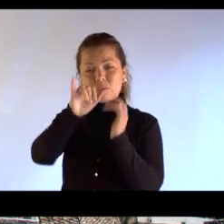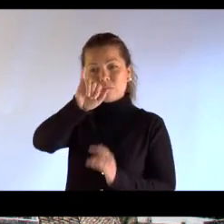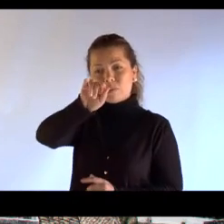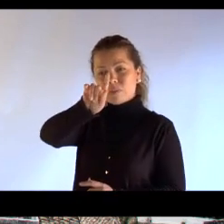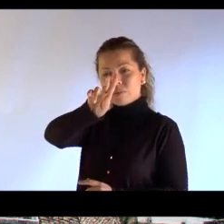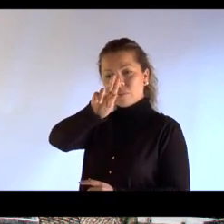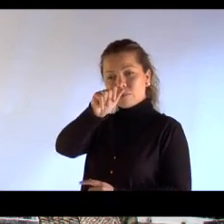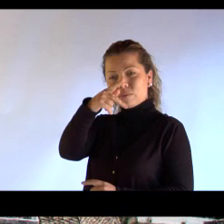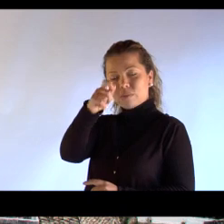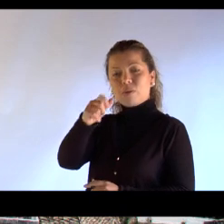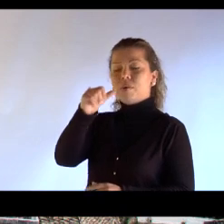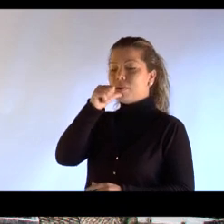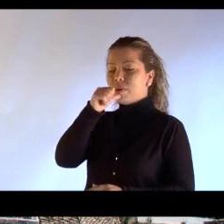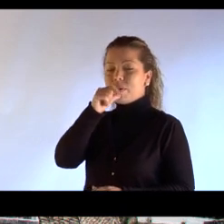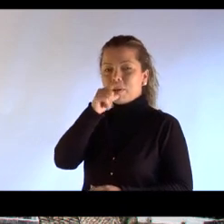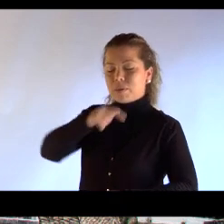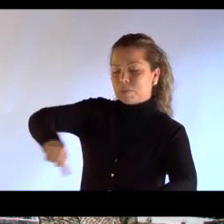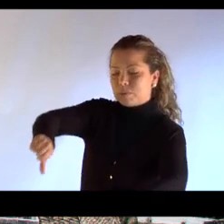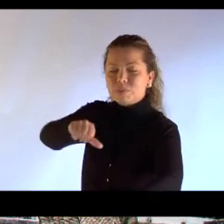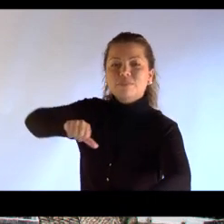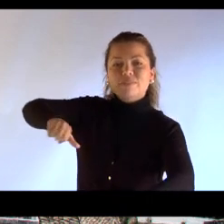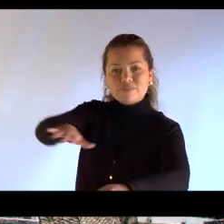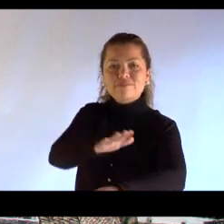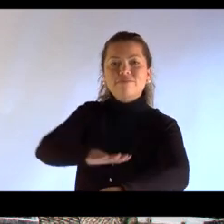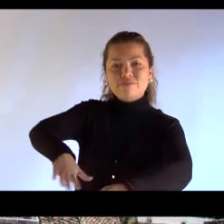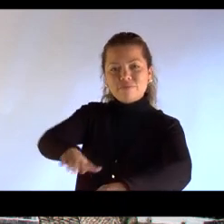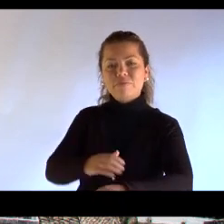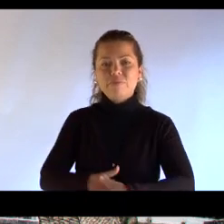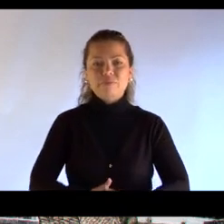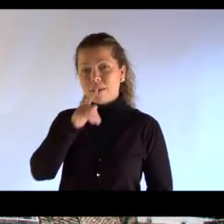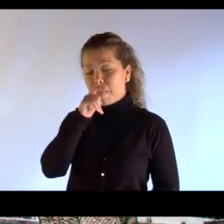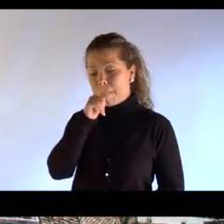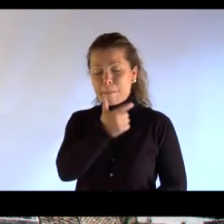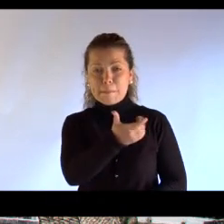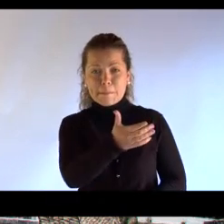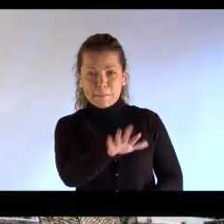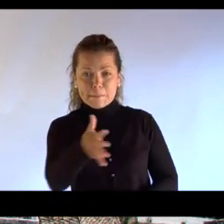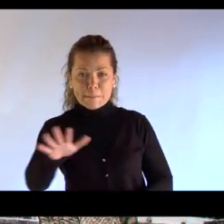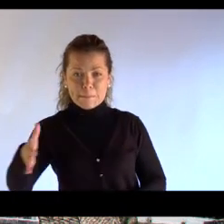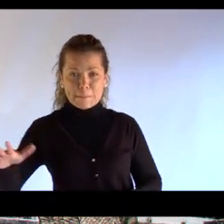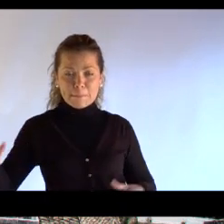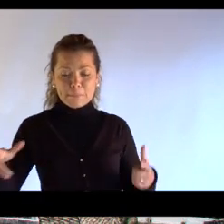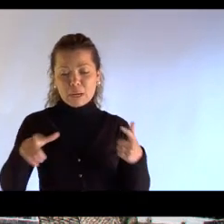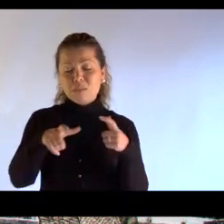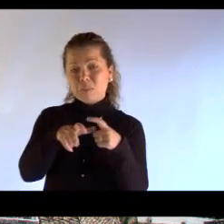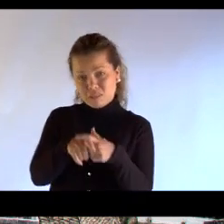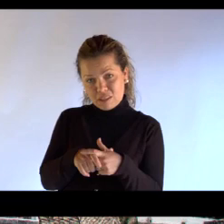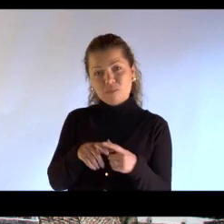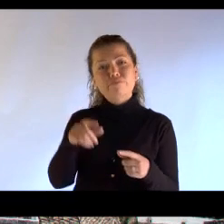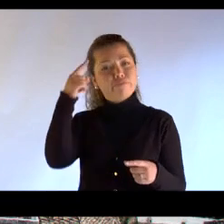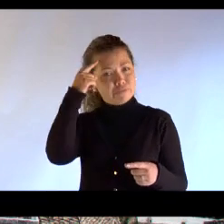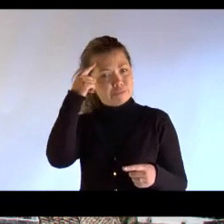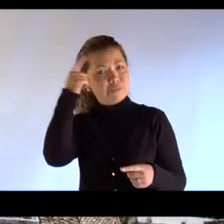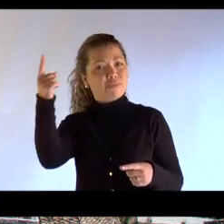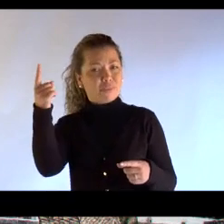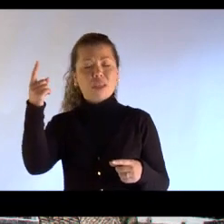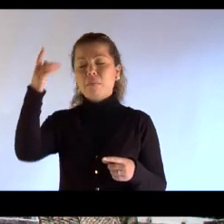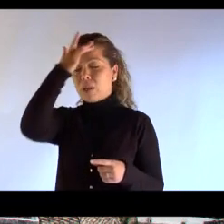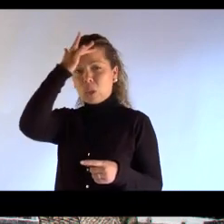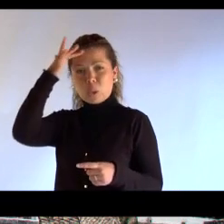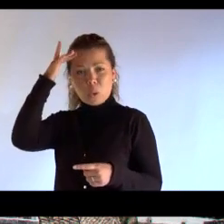que permanecem no imaginário de sua população. Tombar somente as construções significaria apartar da compreensão de